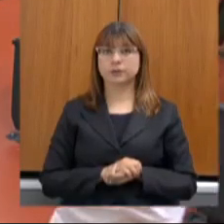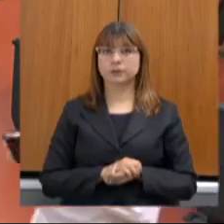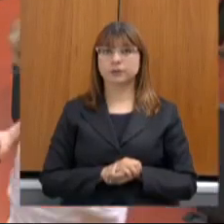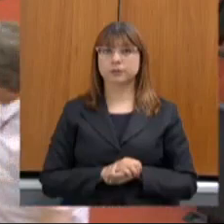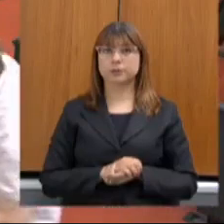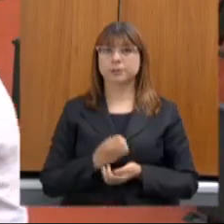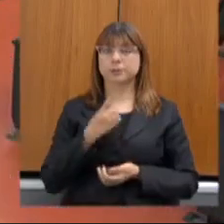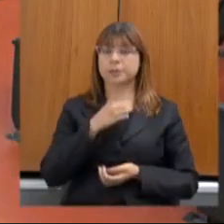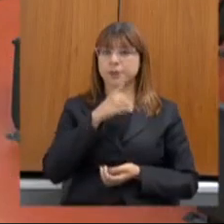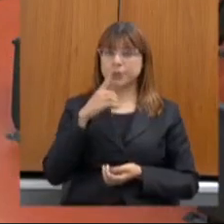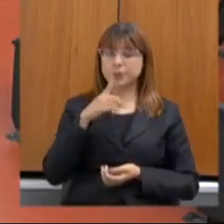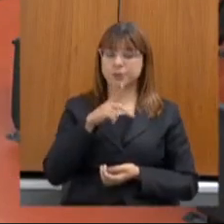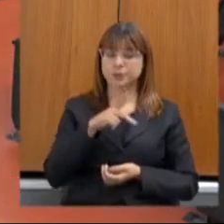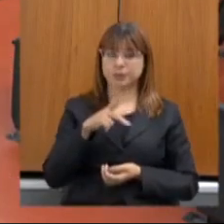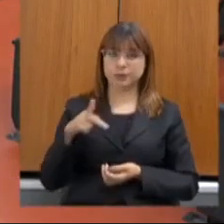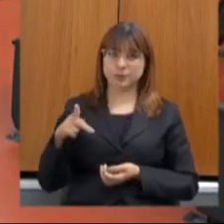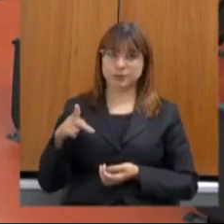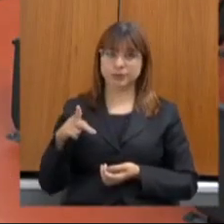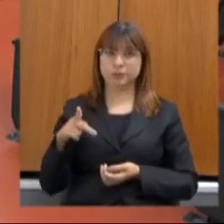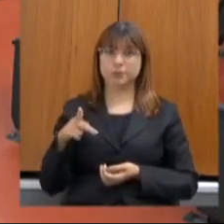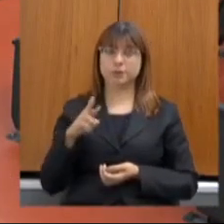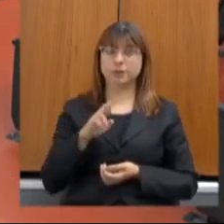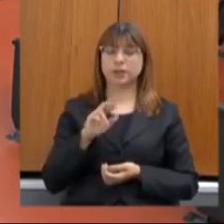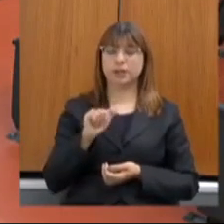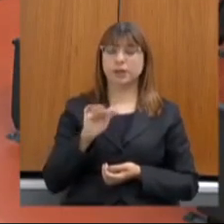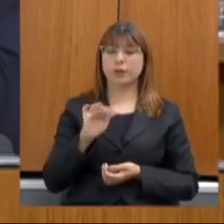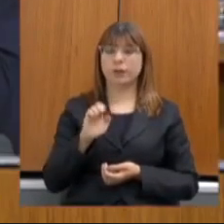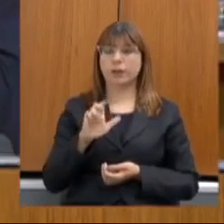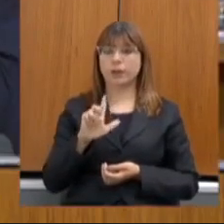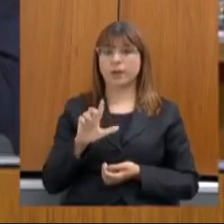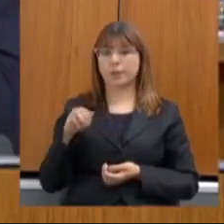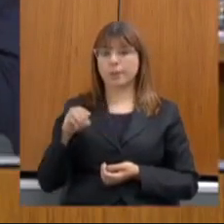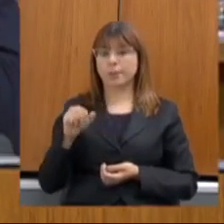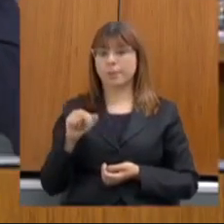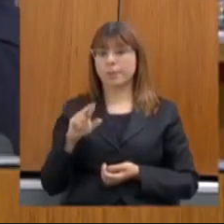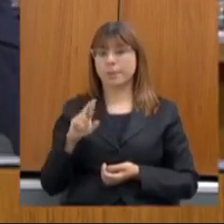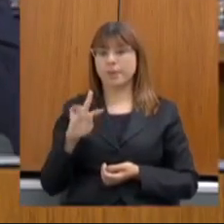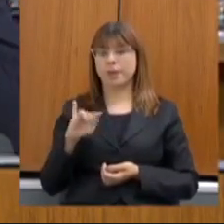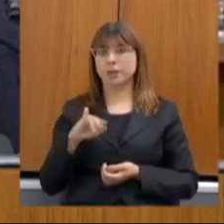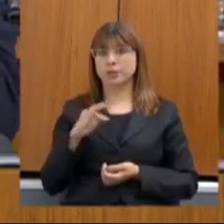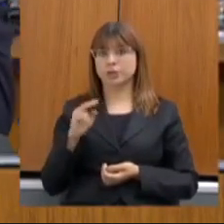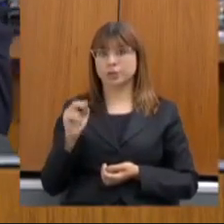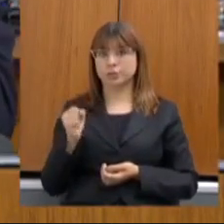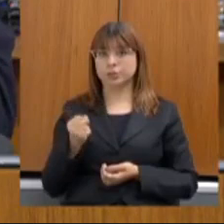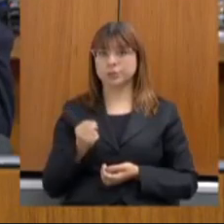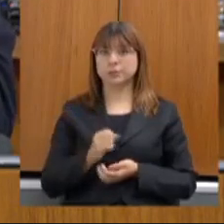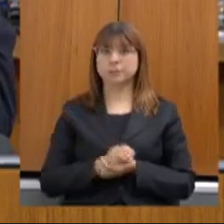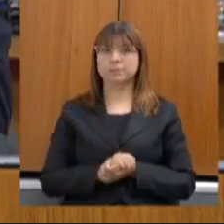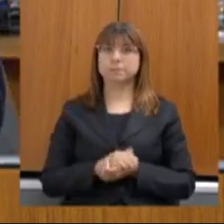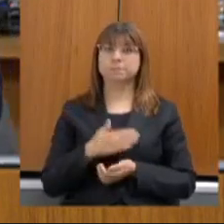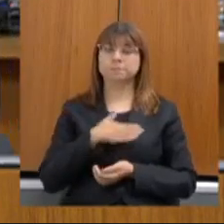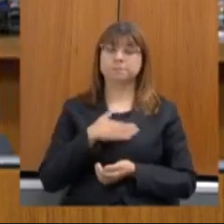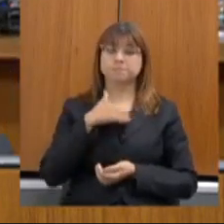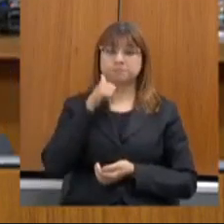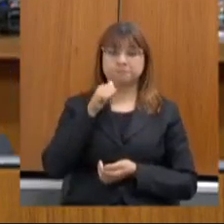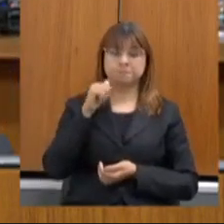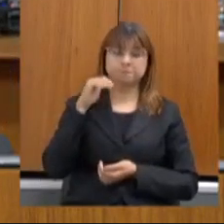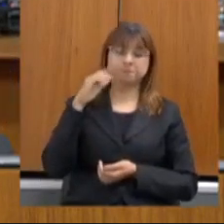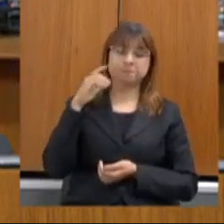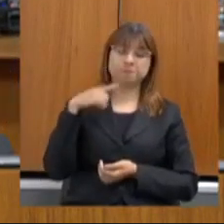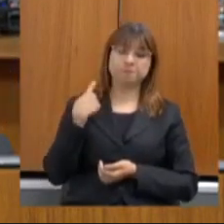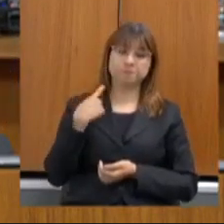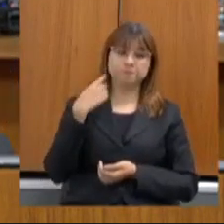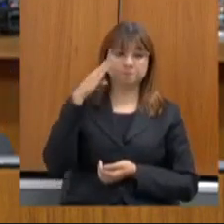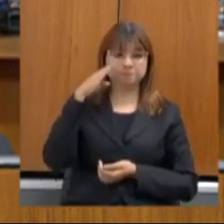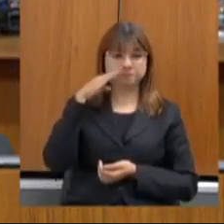Bom dia presidente Rafael Martins nossa querida Beatriz